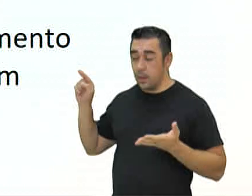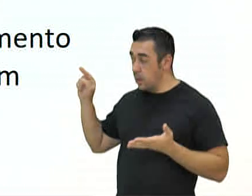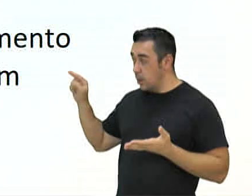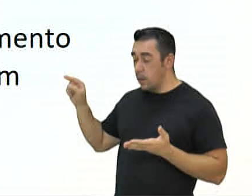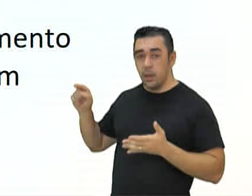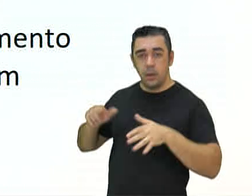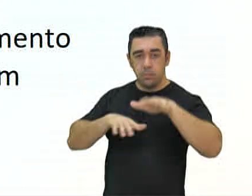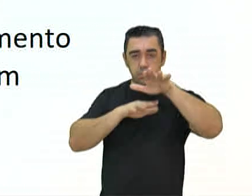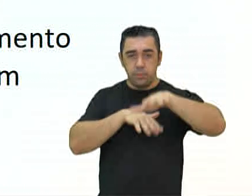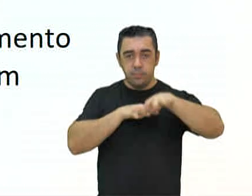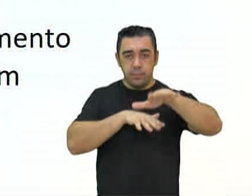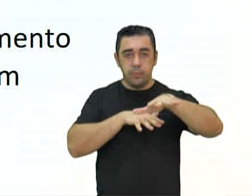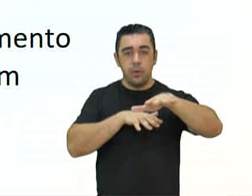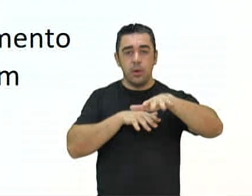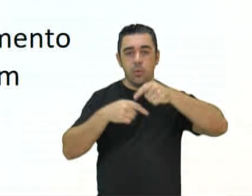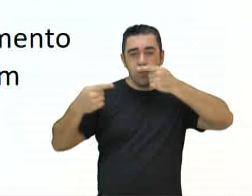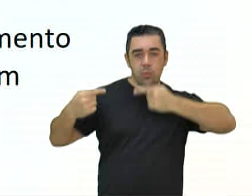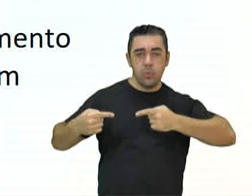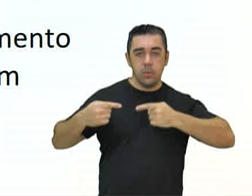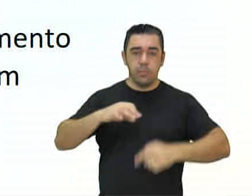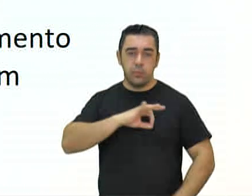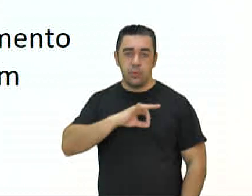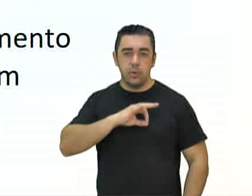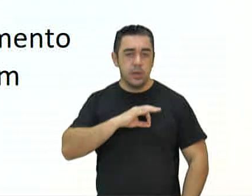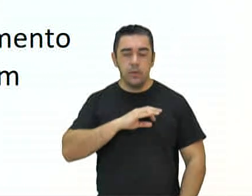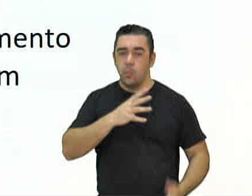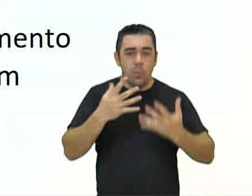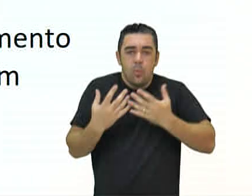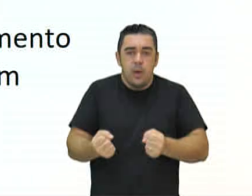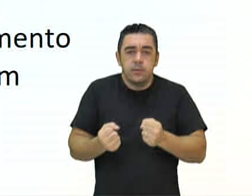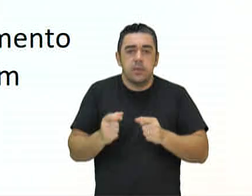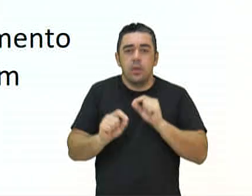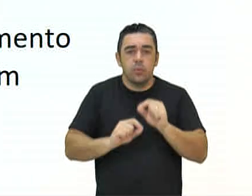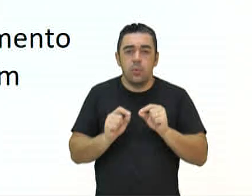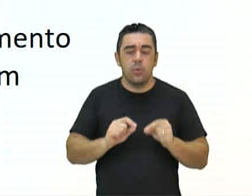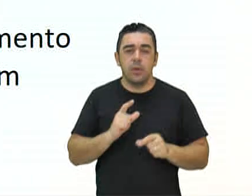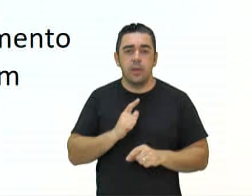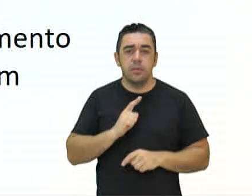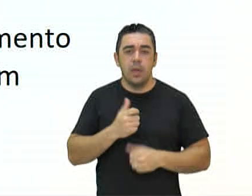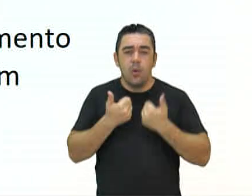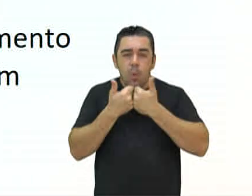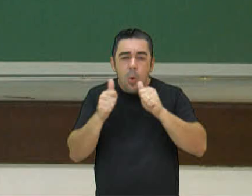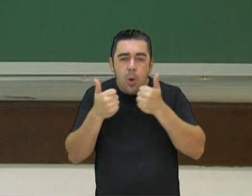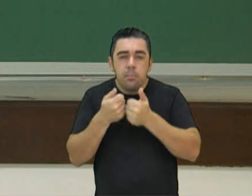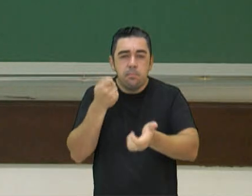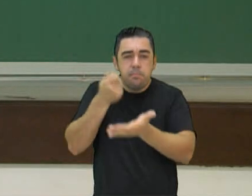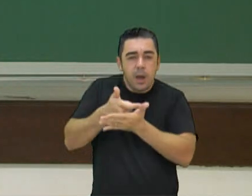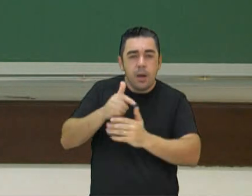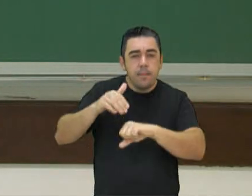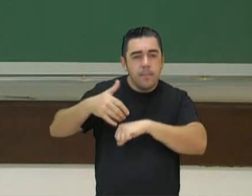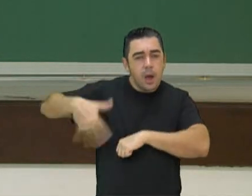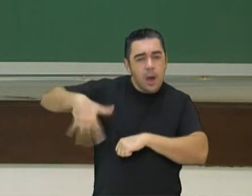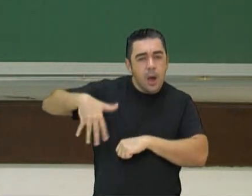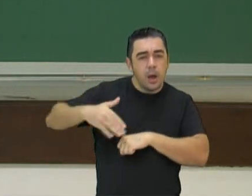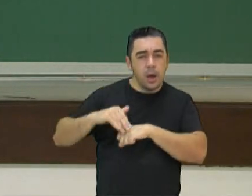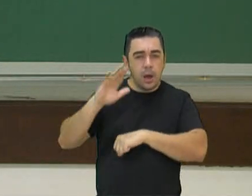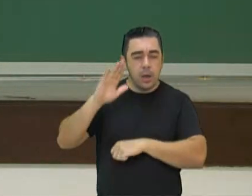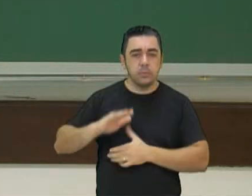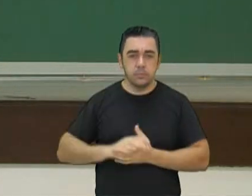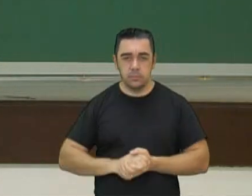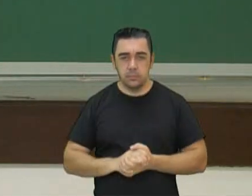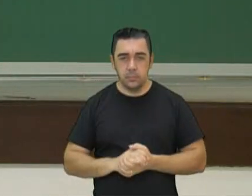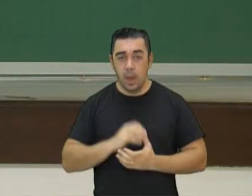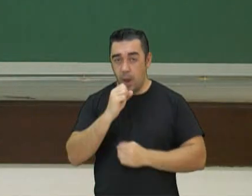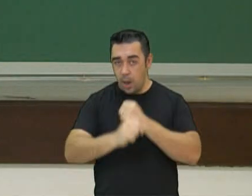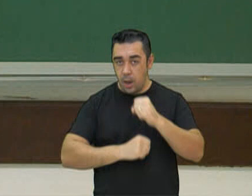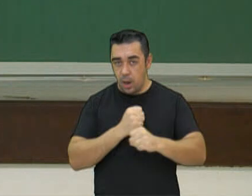manifestantes e tropa de choque durante protesto contra o aumento da tarifa de ônibus em São Paulo. Então, essa manifestação lá em 2013,